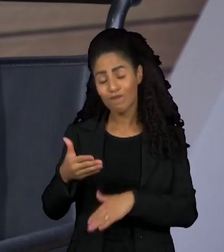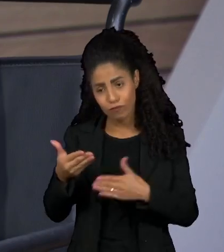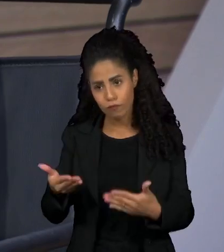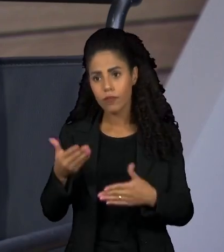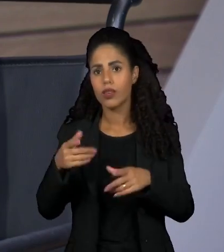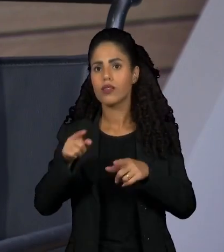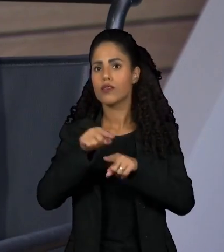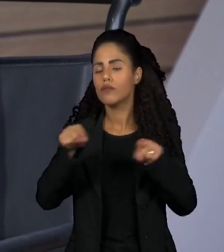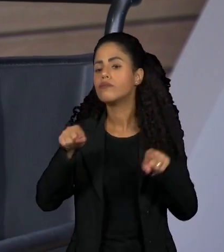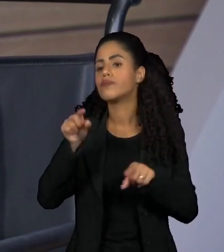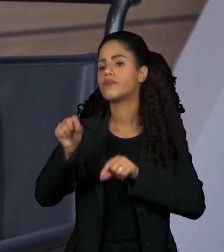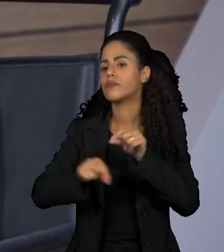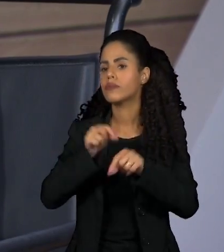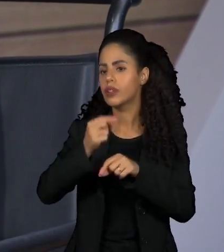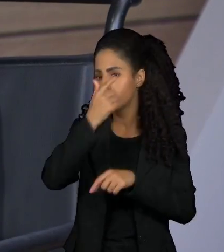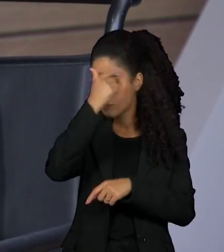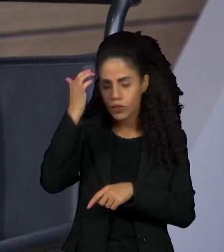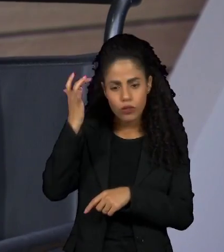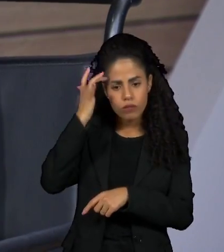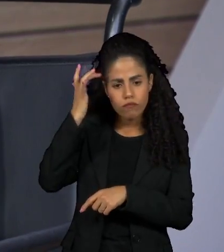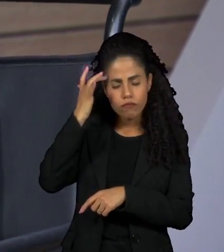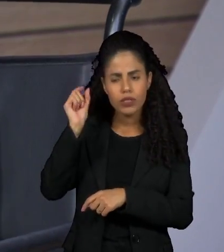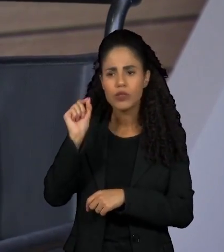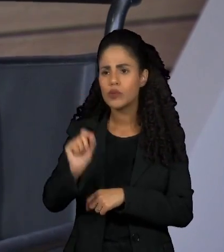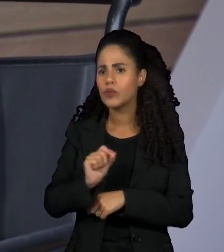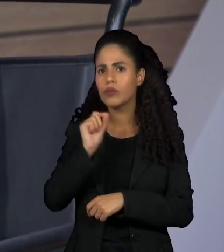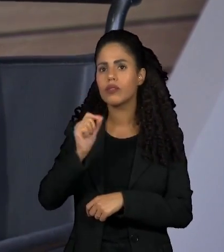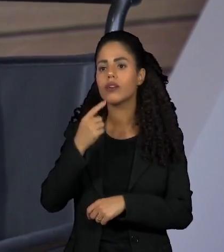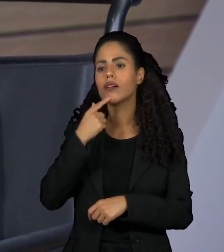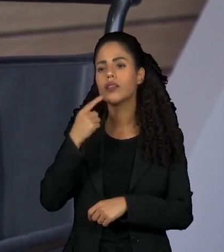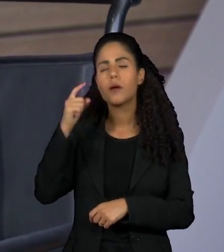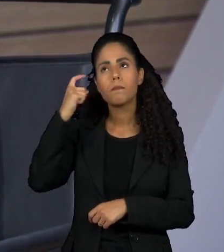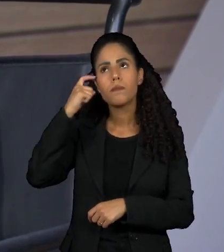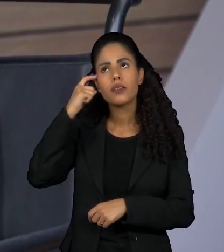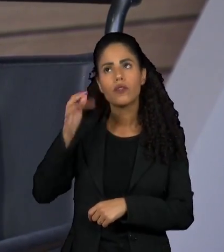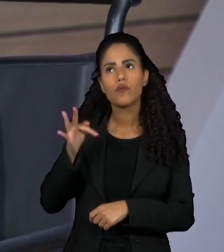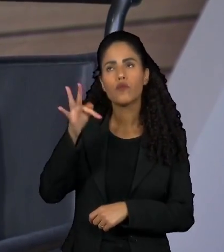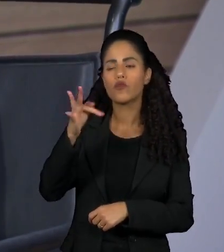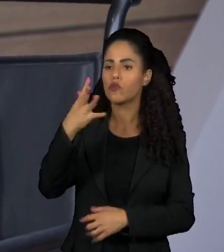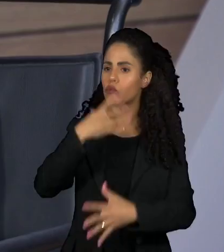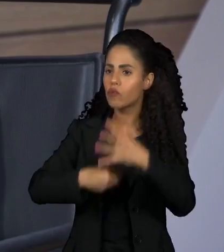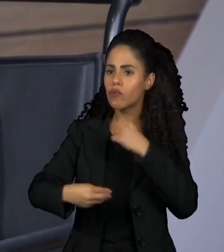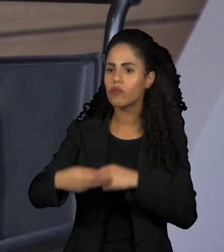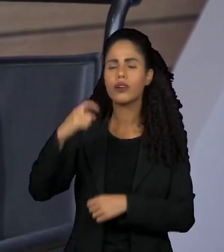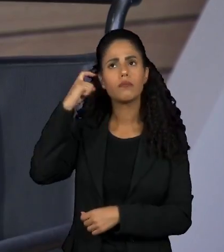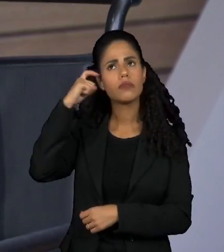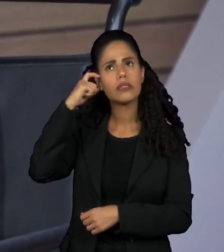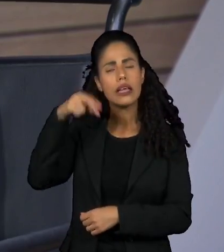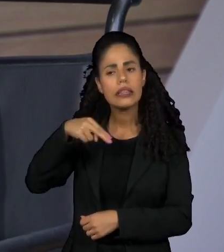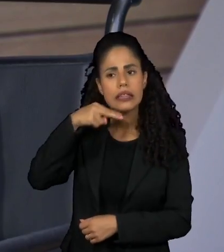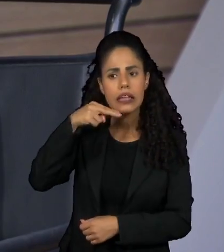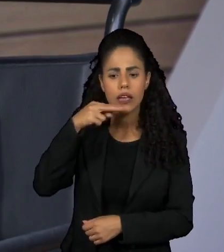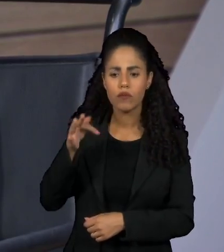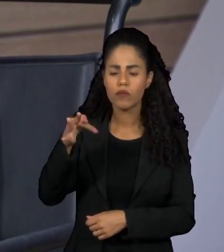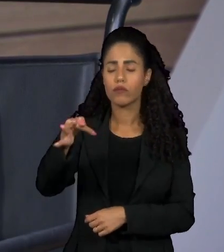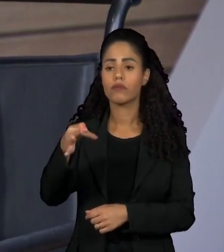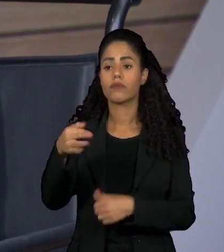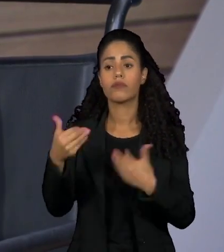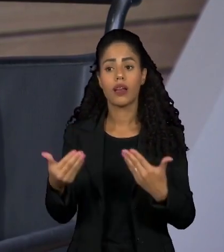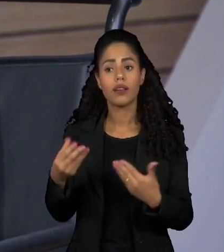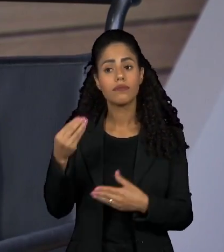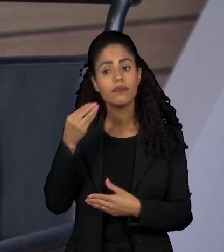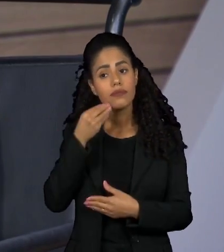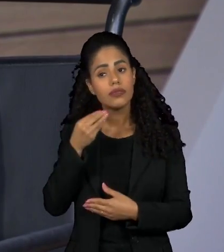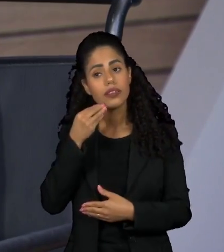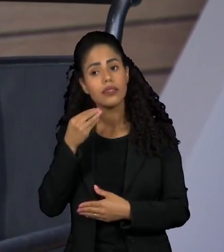quem pensa nos seus filhos ou quem pensa nos seus netos né, tem que pensar nisso, de tentar diminuir um